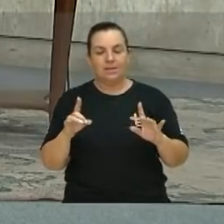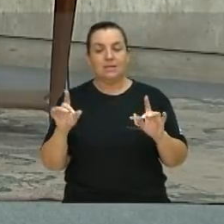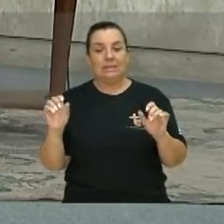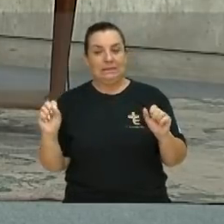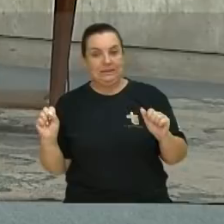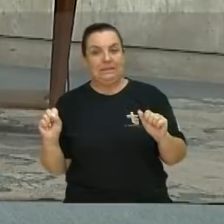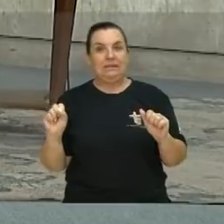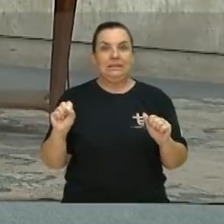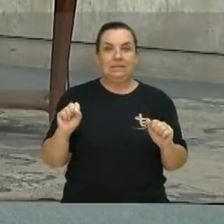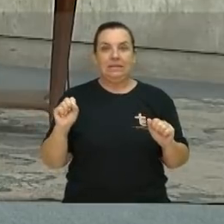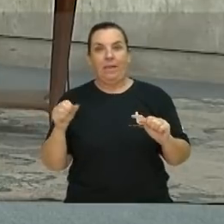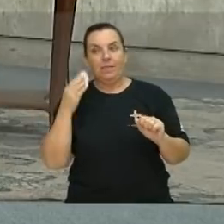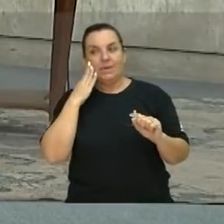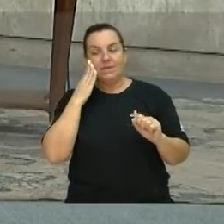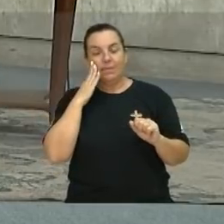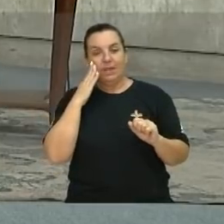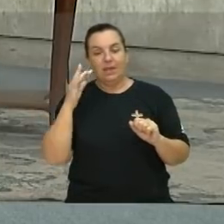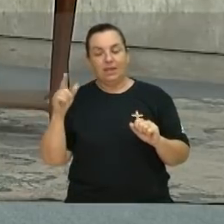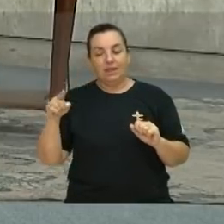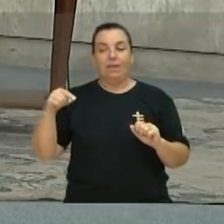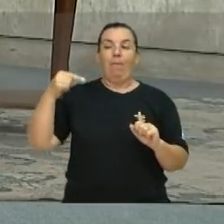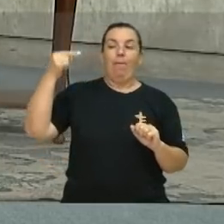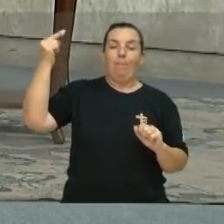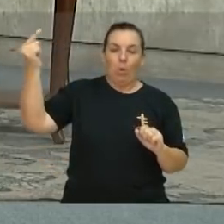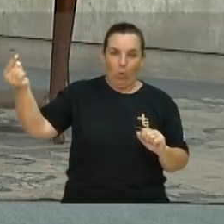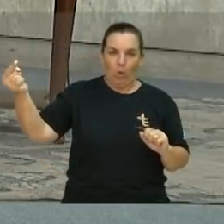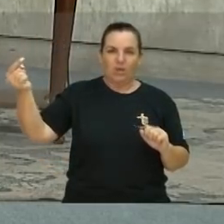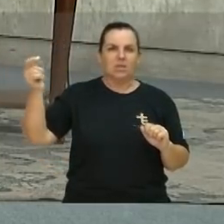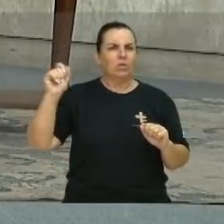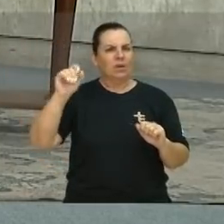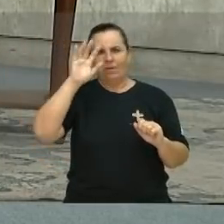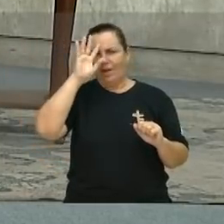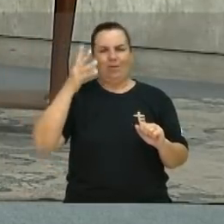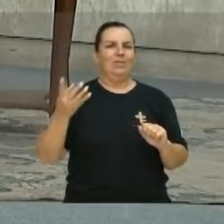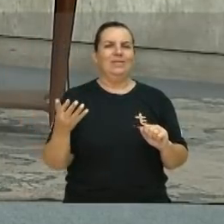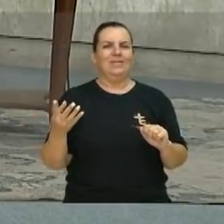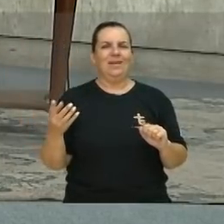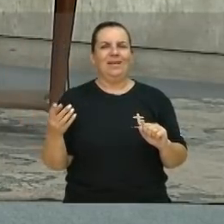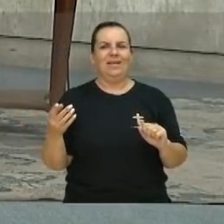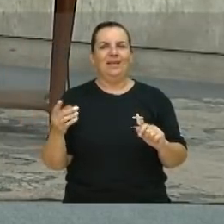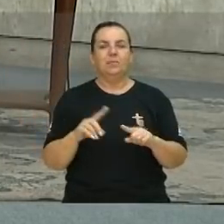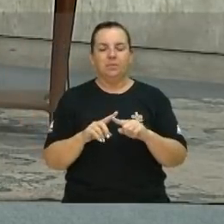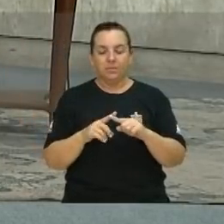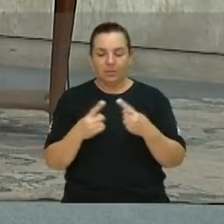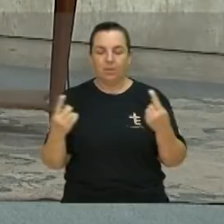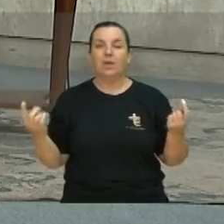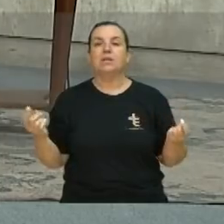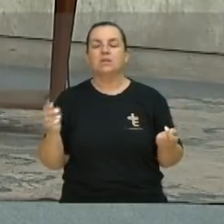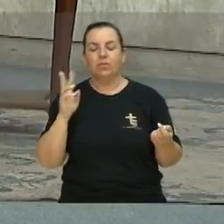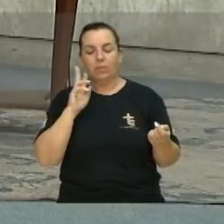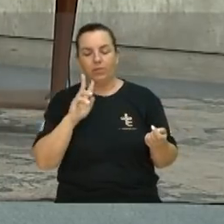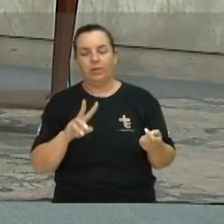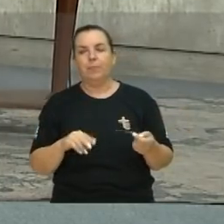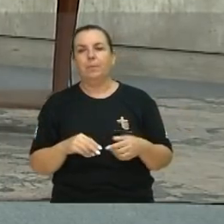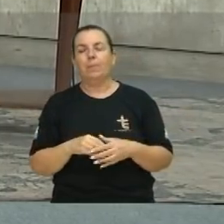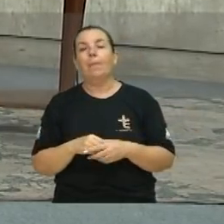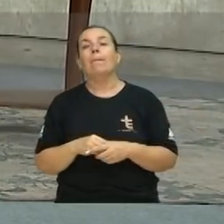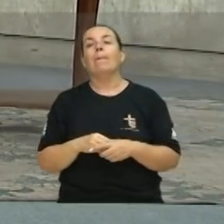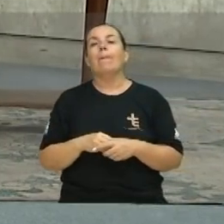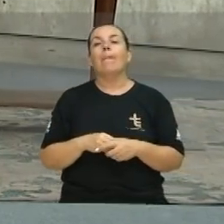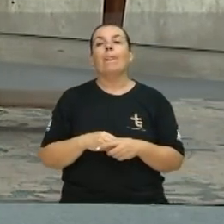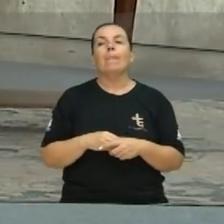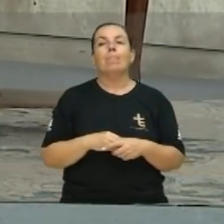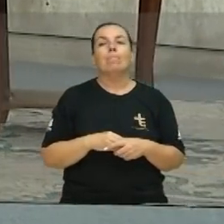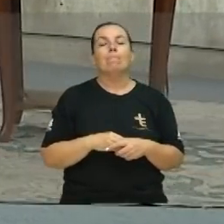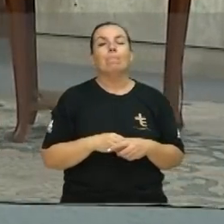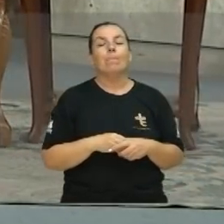de expectativa na narração o que vai acontecer agora mas vamos aos poucos explicar